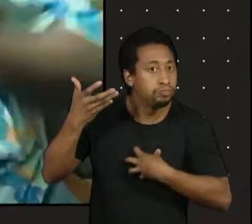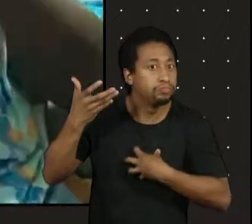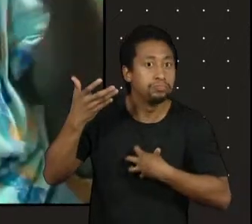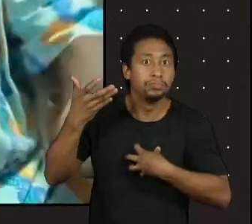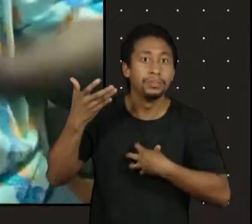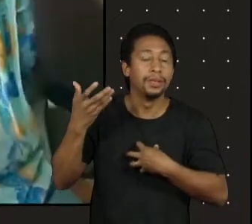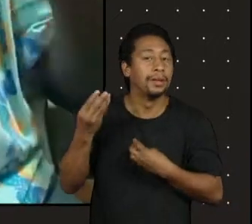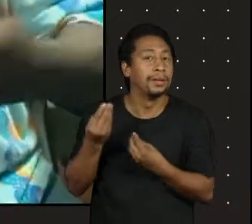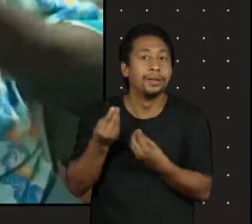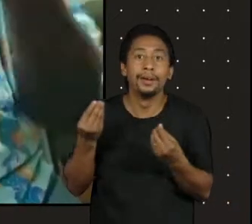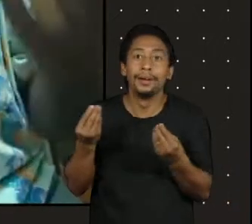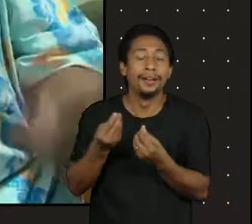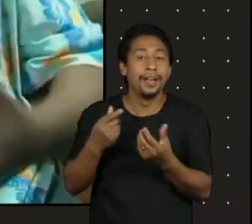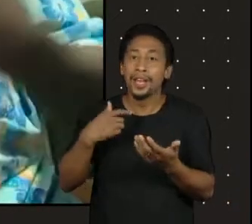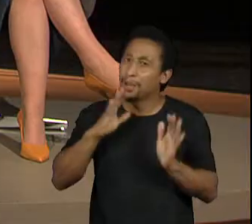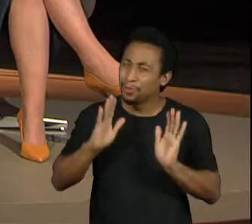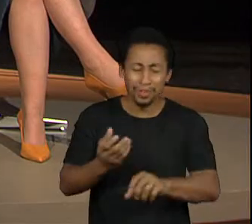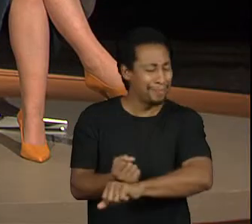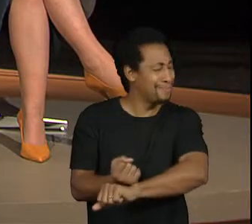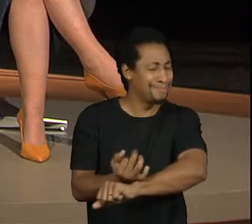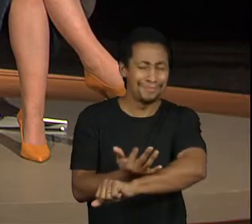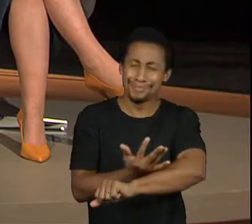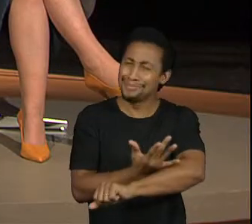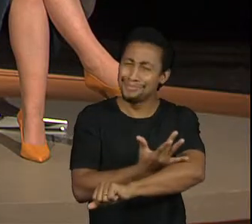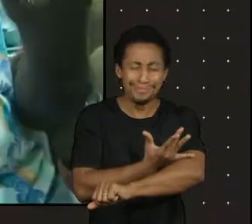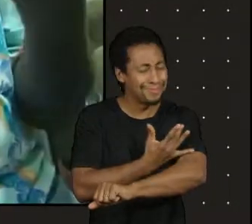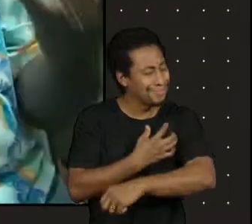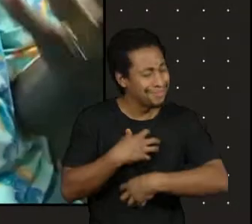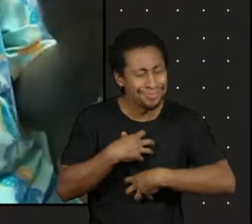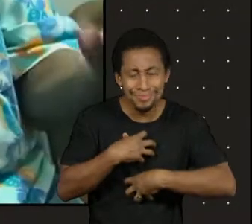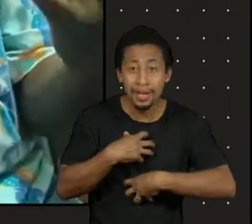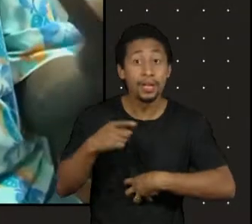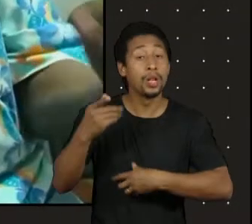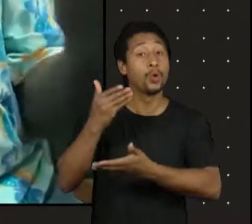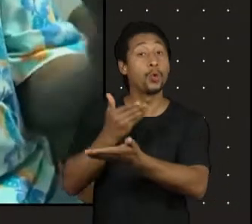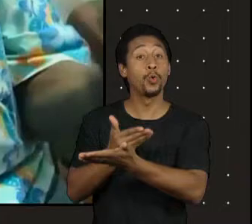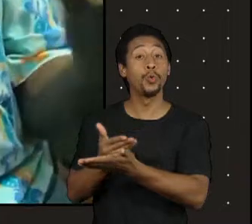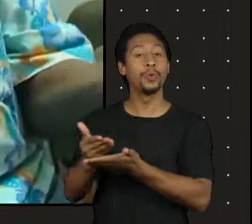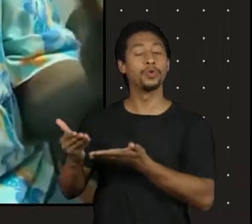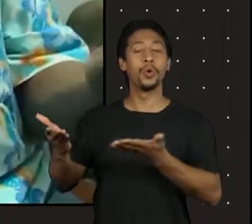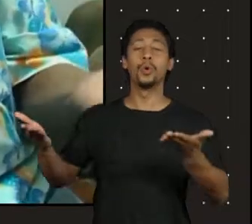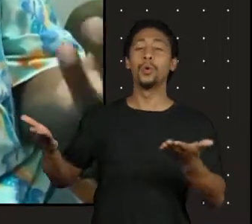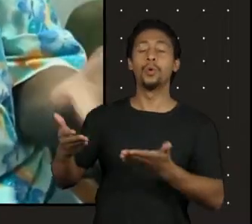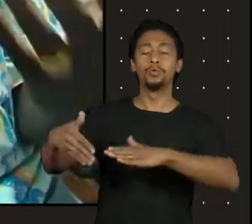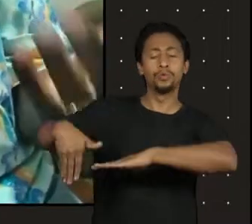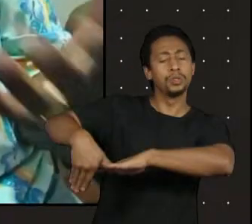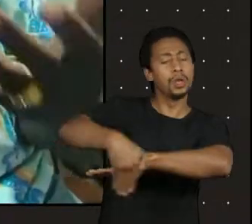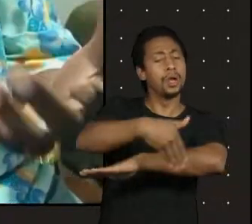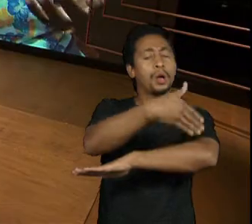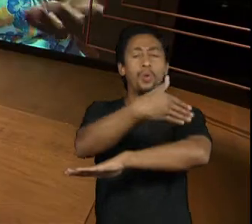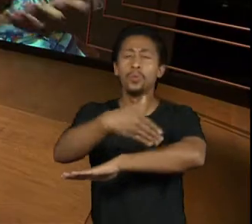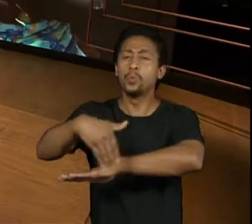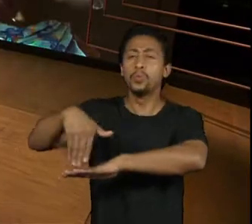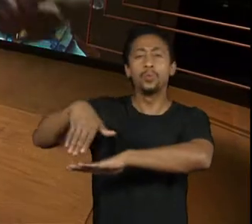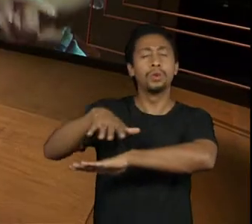E eu já estava borbulhando com tudo aquilo. Ela disse, hoje cedo na rua, duvidou.